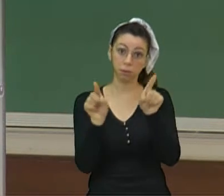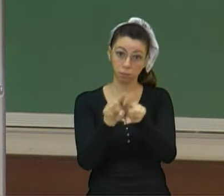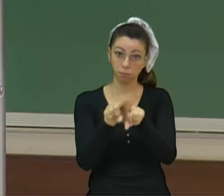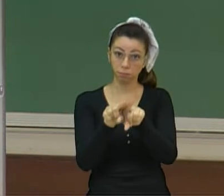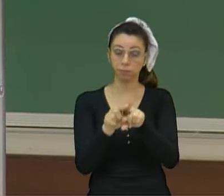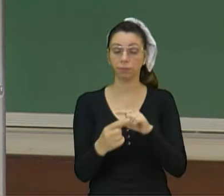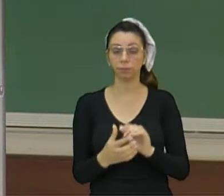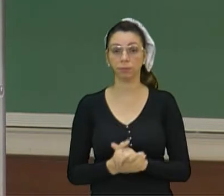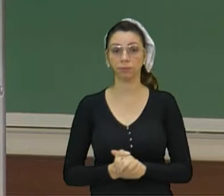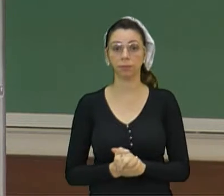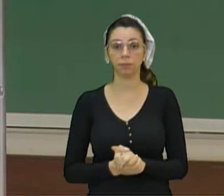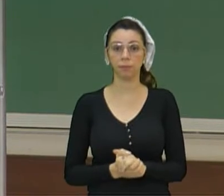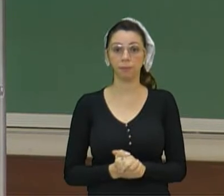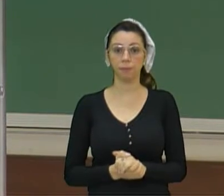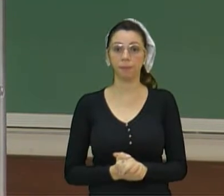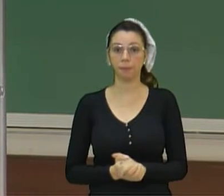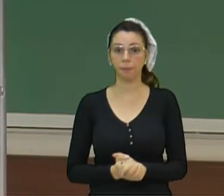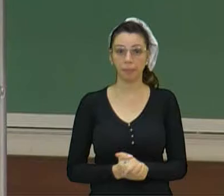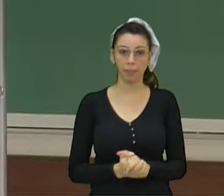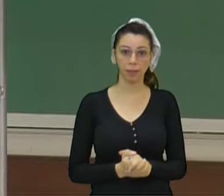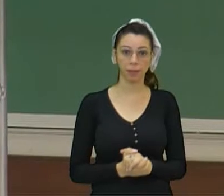né?